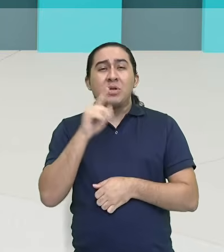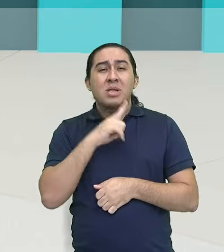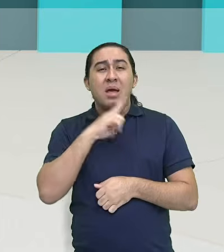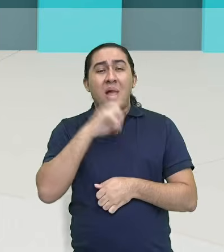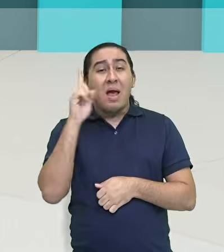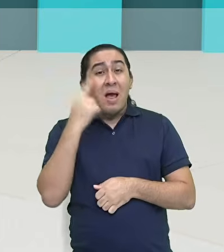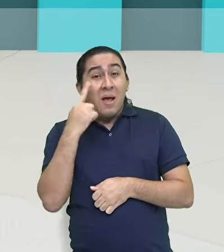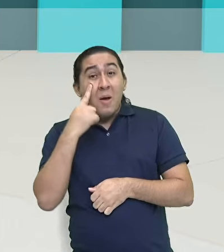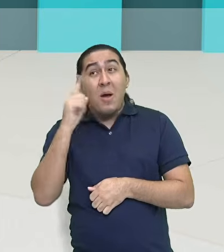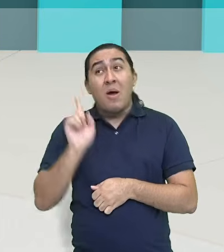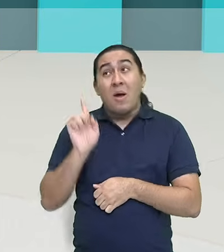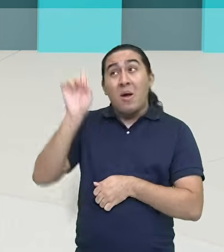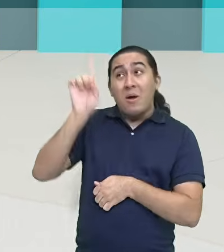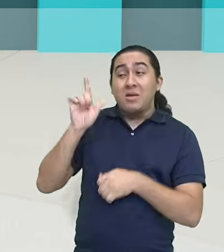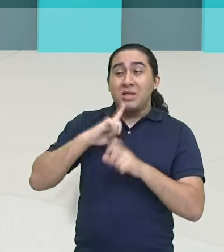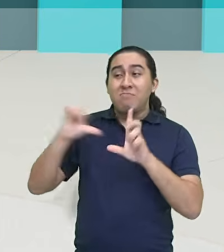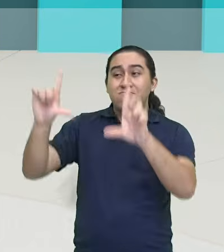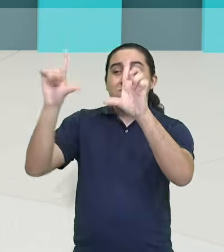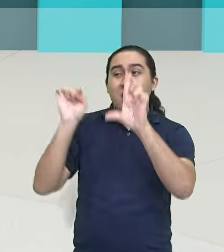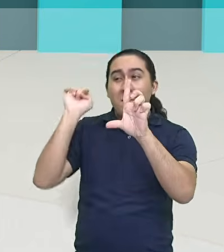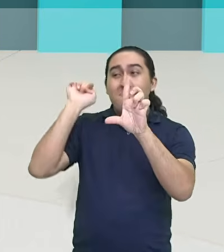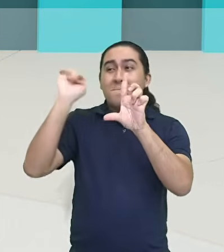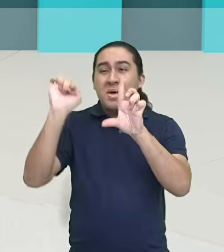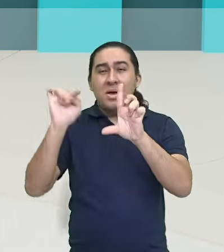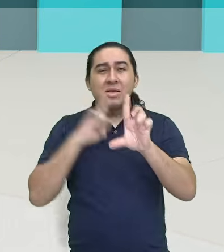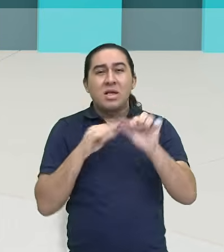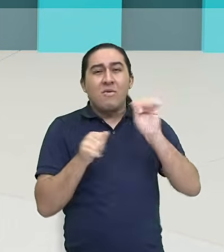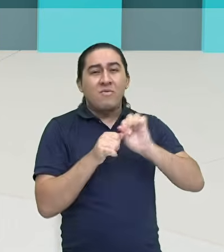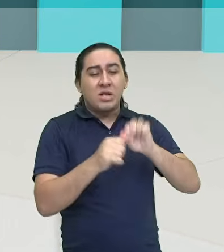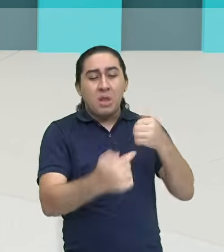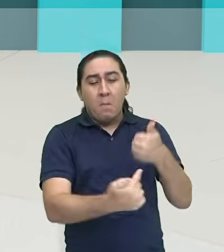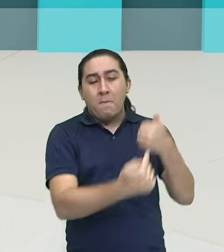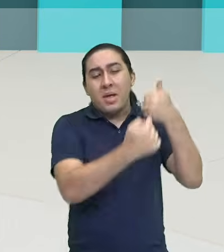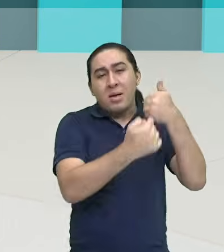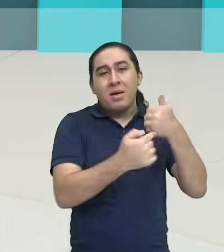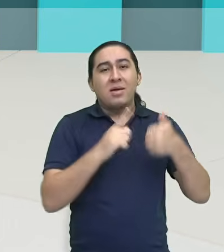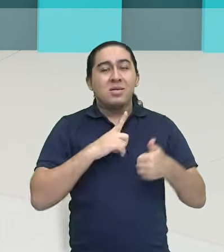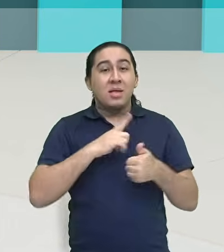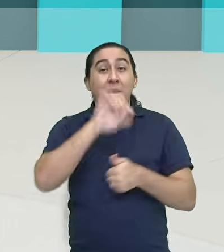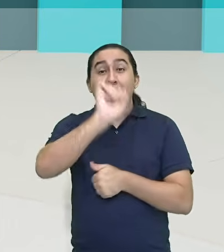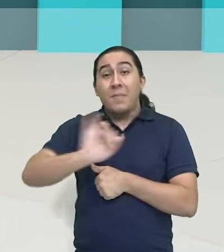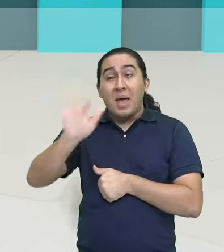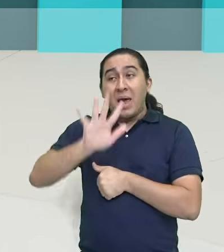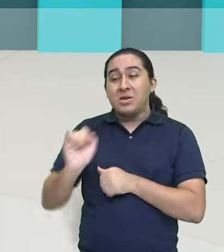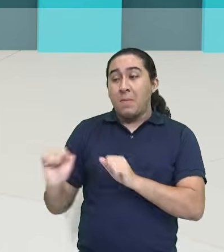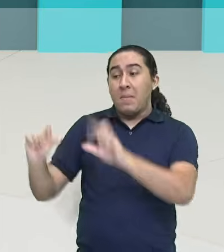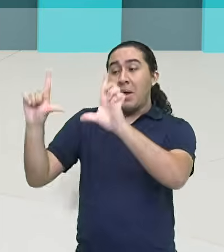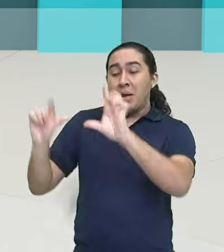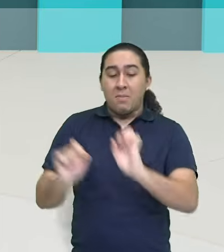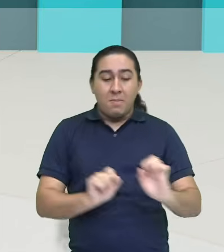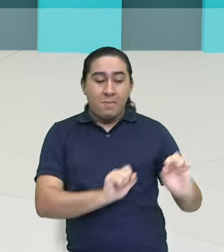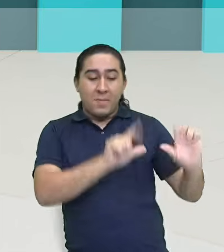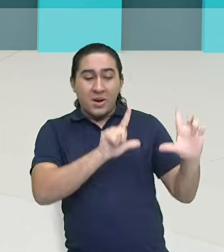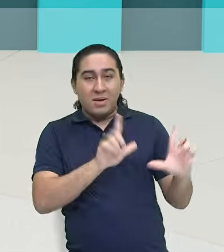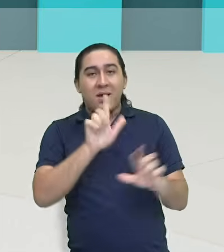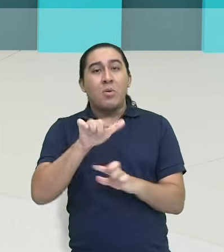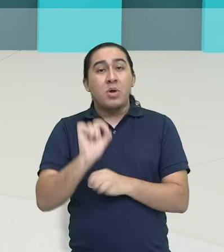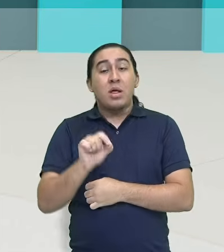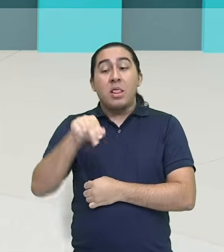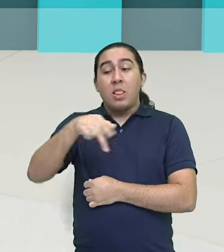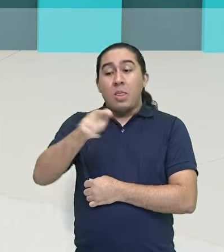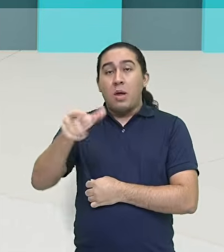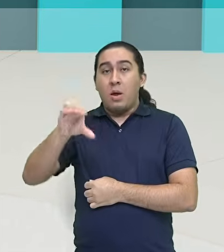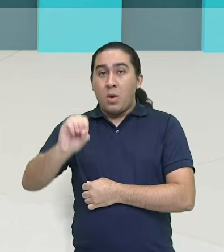aí a pessoa aponta, veja esta imagem, faça isso. Aí aparecem as imagens. Então, nós temos aí a linguagem